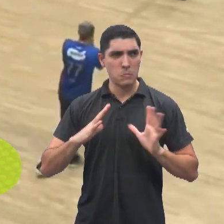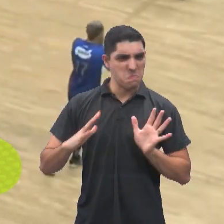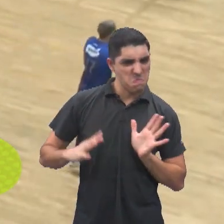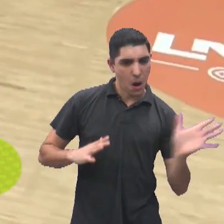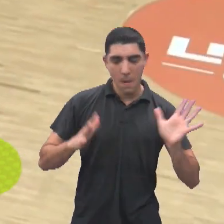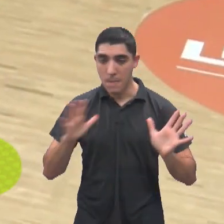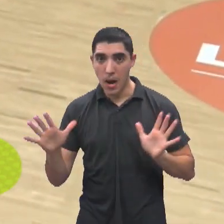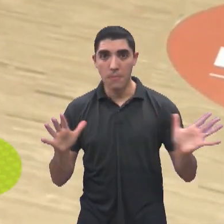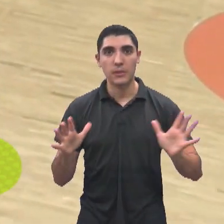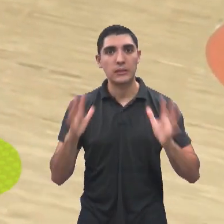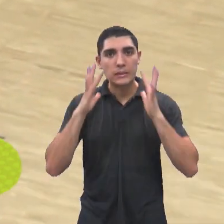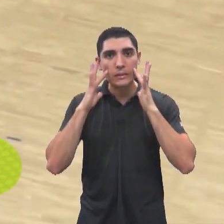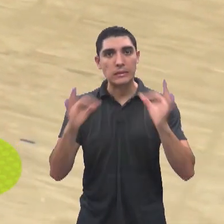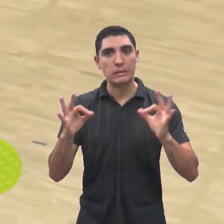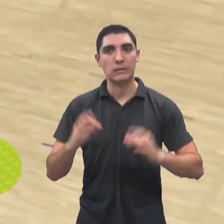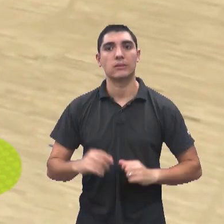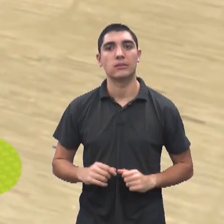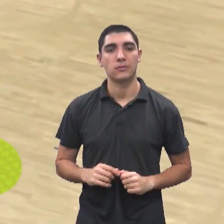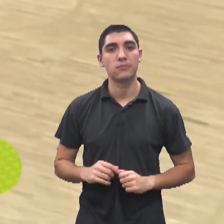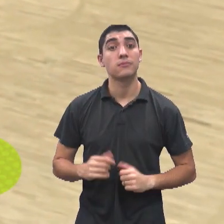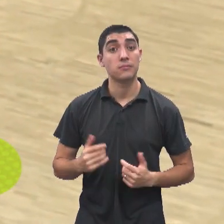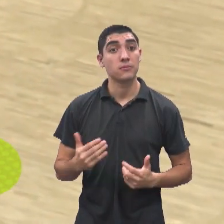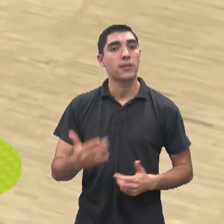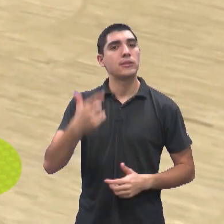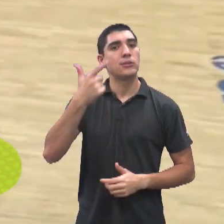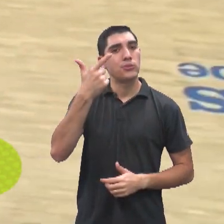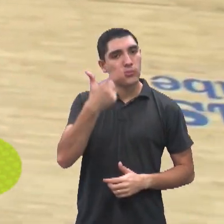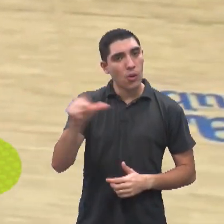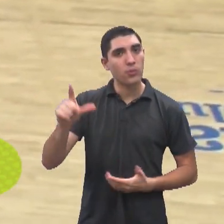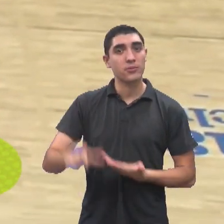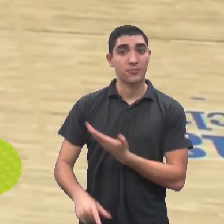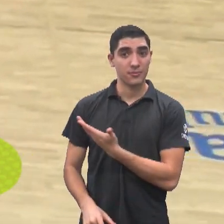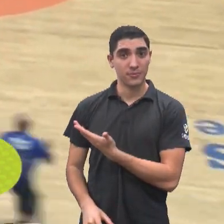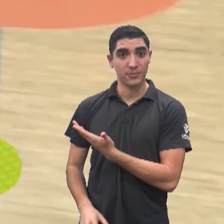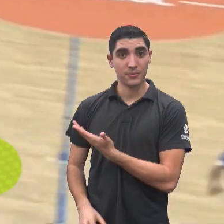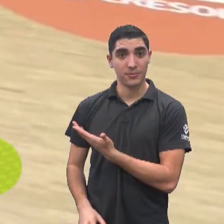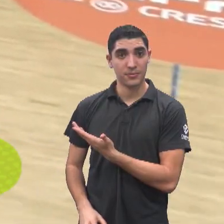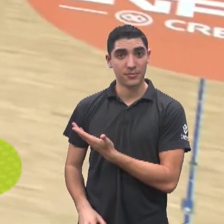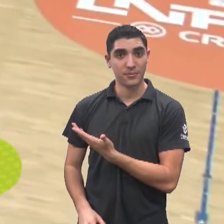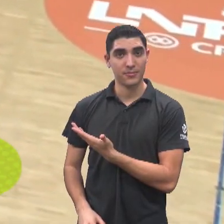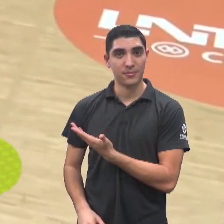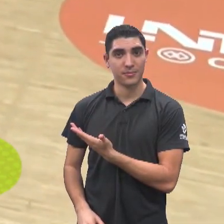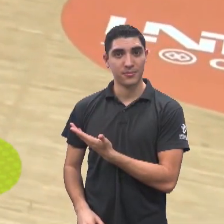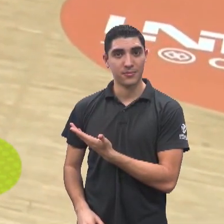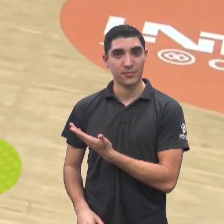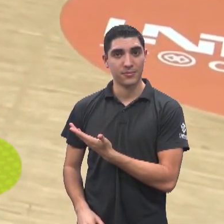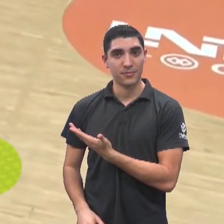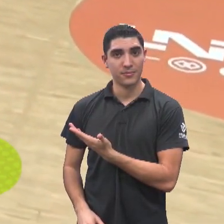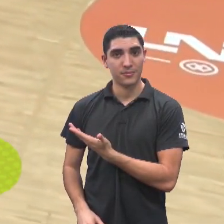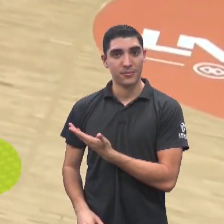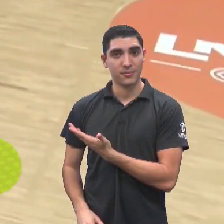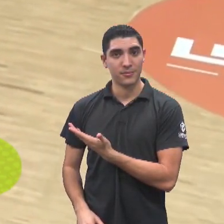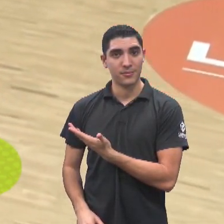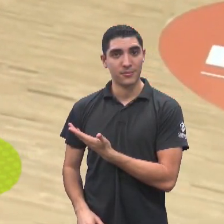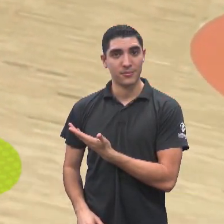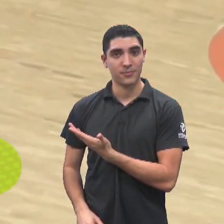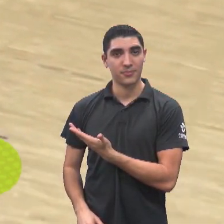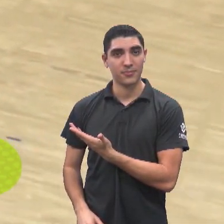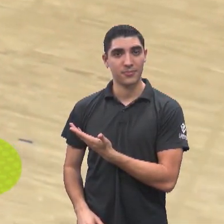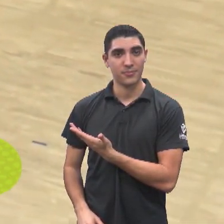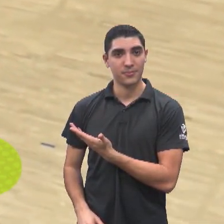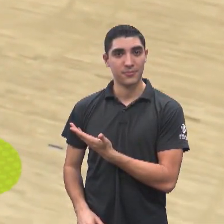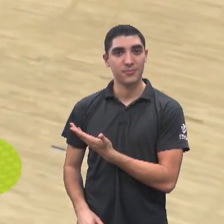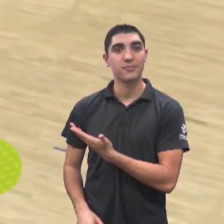jogo. Mais um gol perdido pelo Minas, Rodriguinho no meio, recebeu, dominou, brigou, girou para Biel, que deu